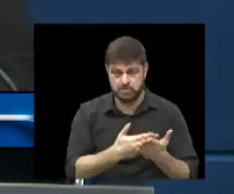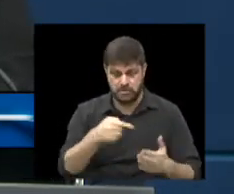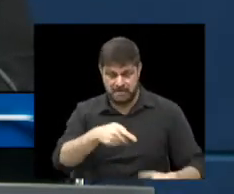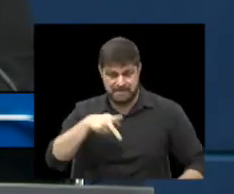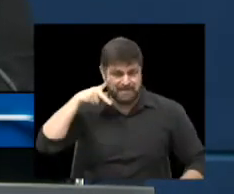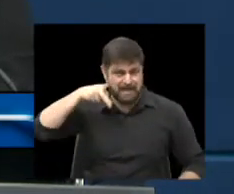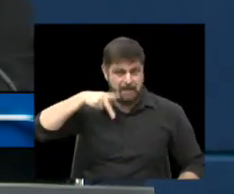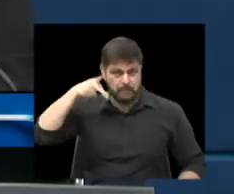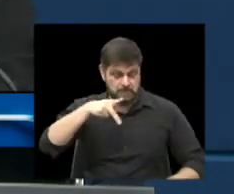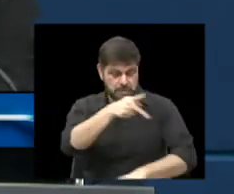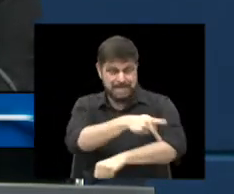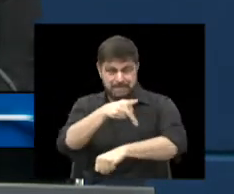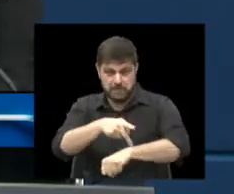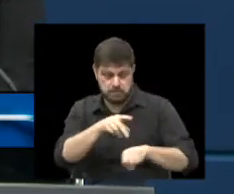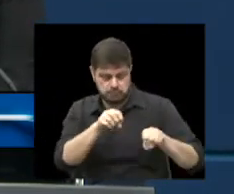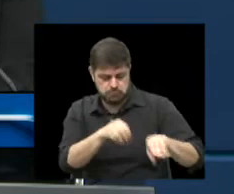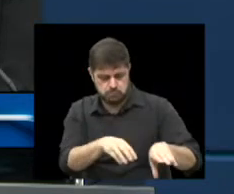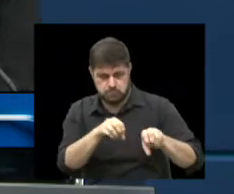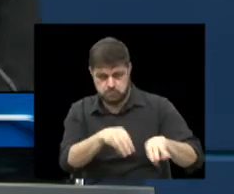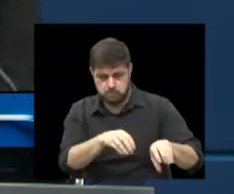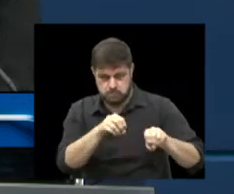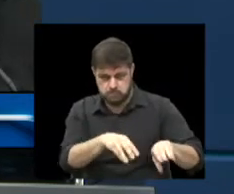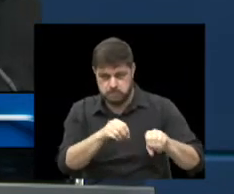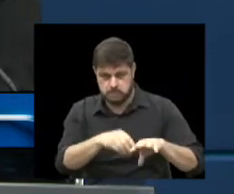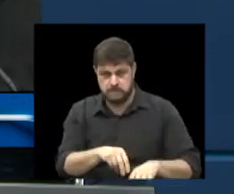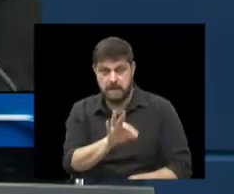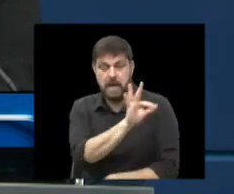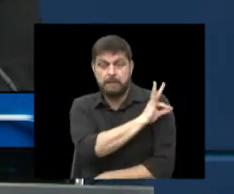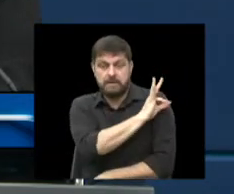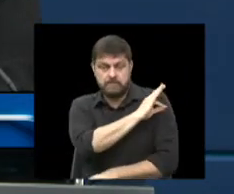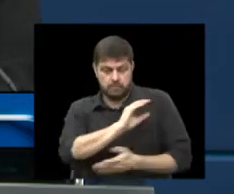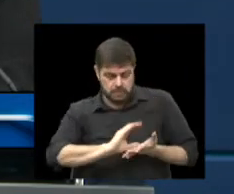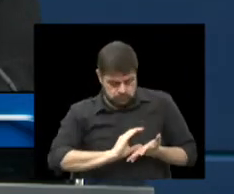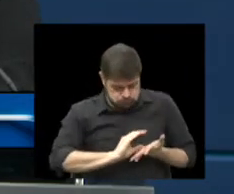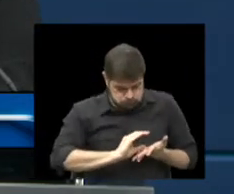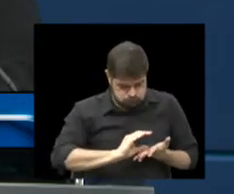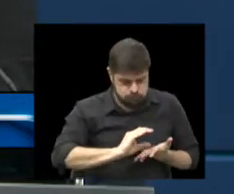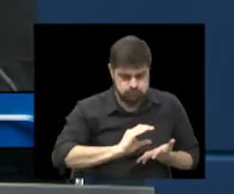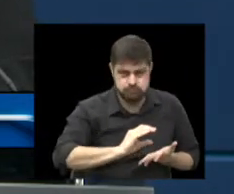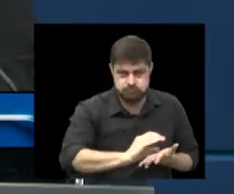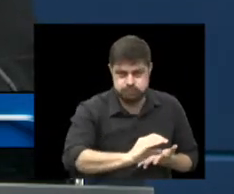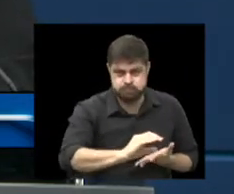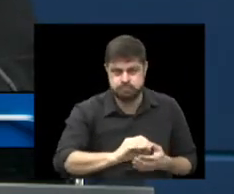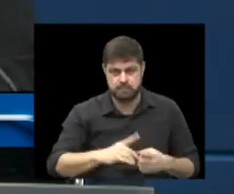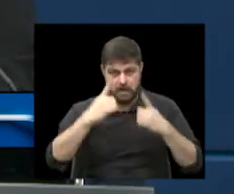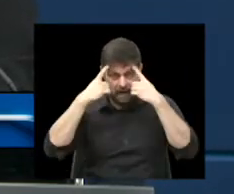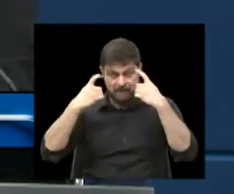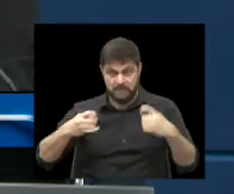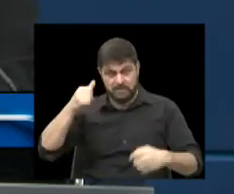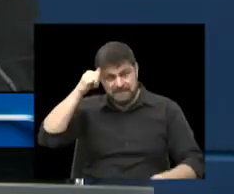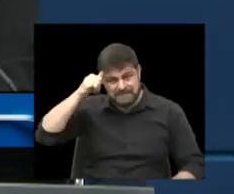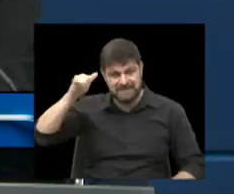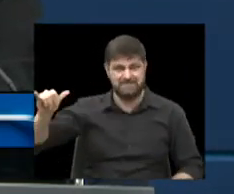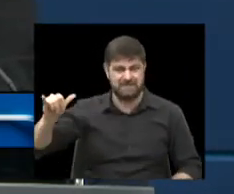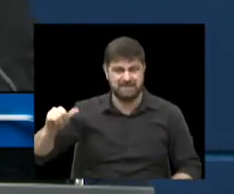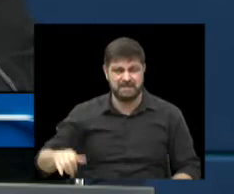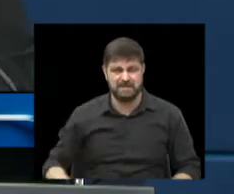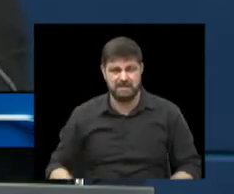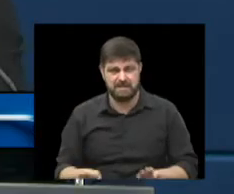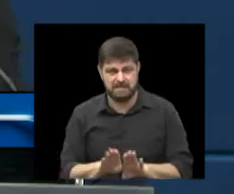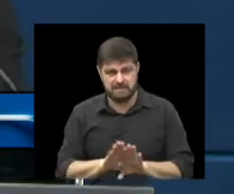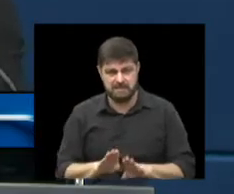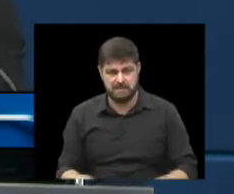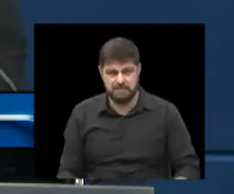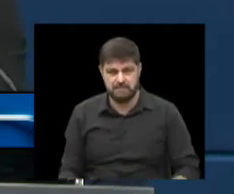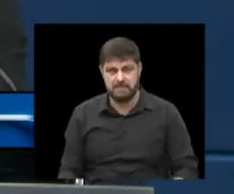política pedagógica, e que a Prefeitura invista recursos nisso, o combate à violência, como parte do